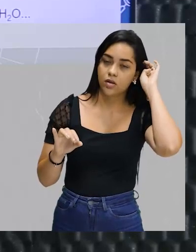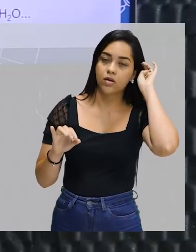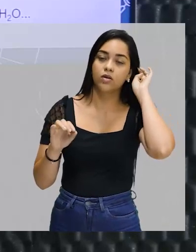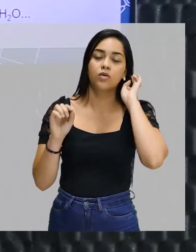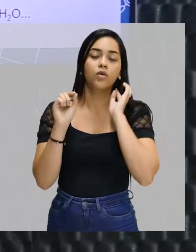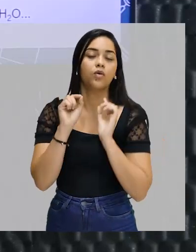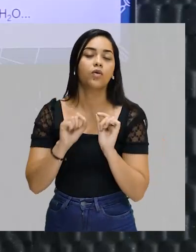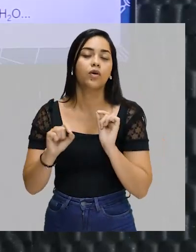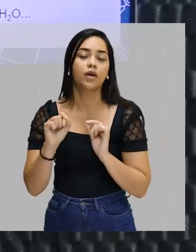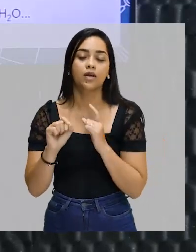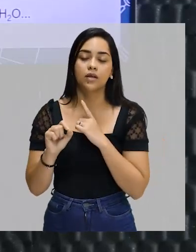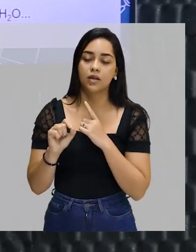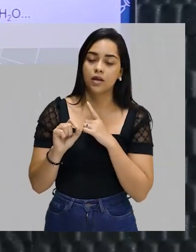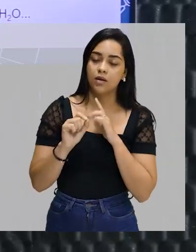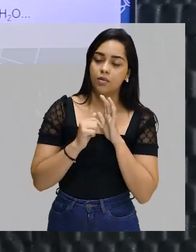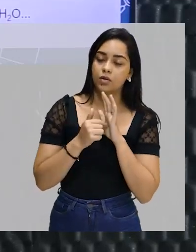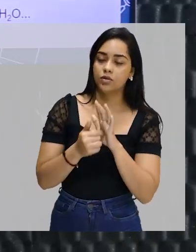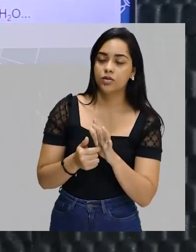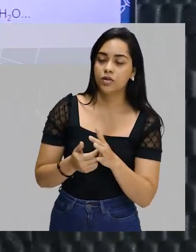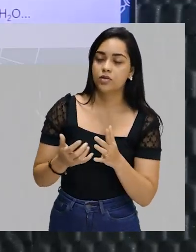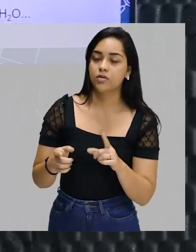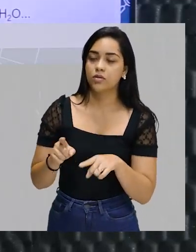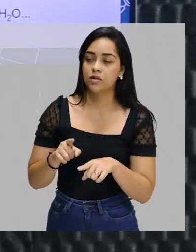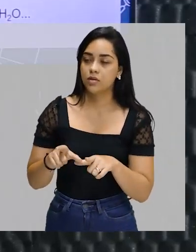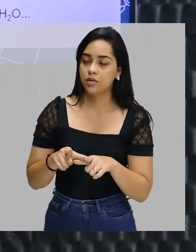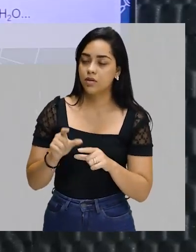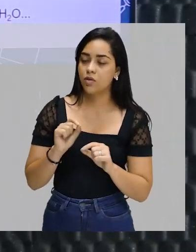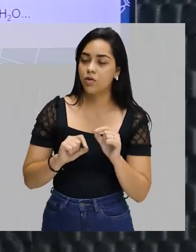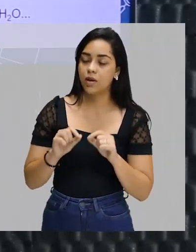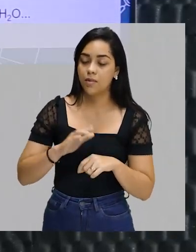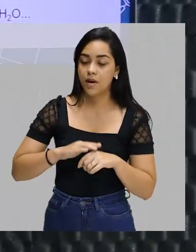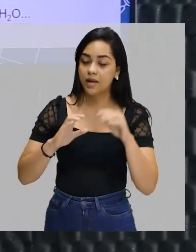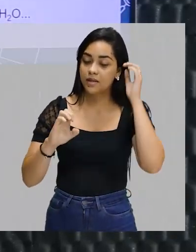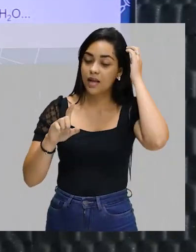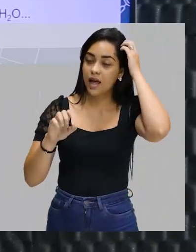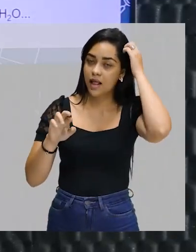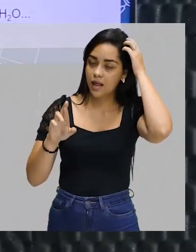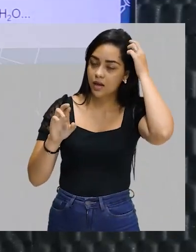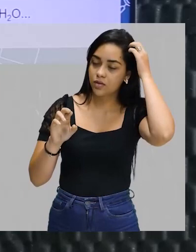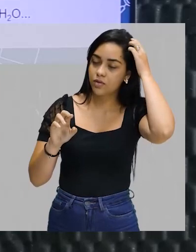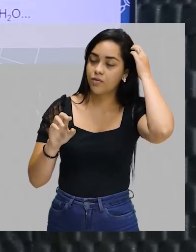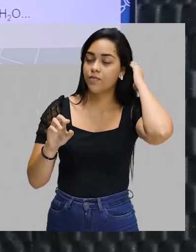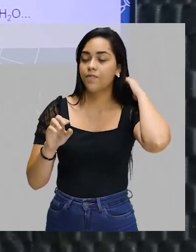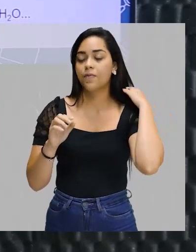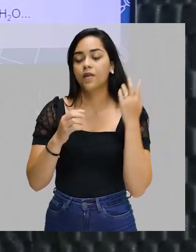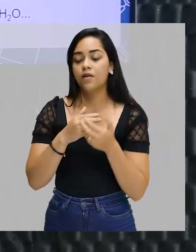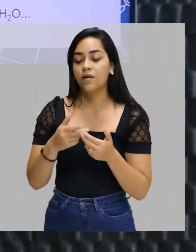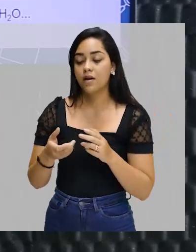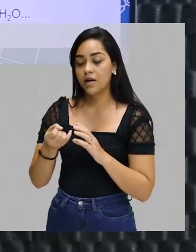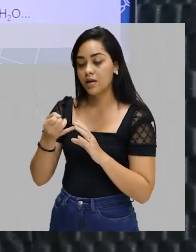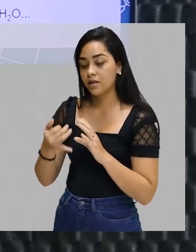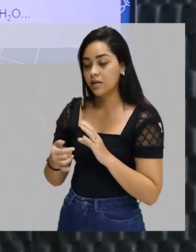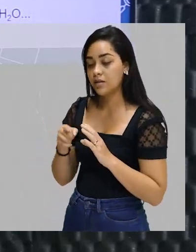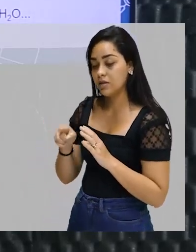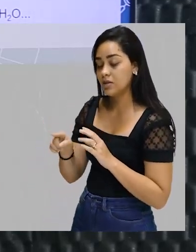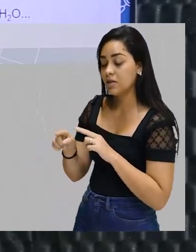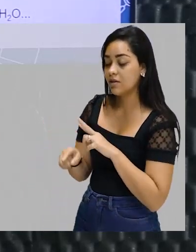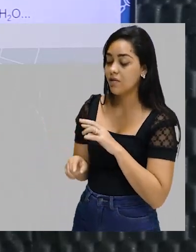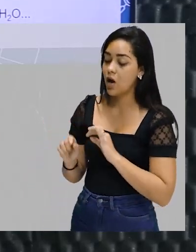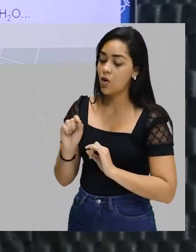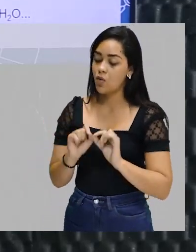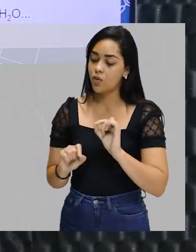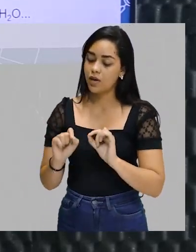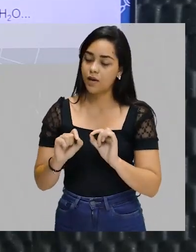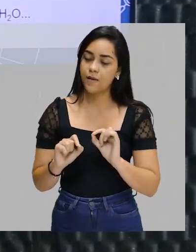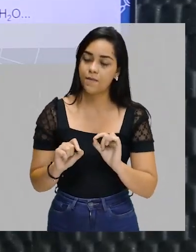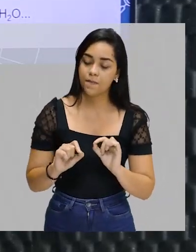o oxigênio atuando como um elemento mais eletronegativo. São essas as características que vão